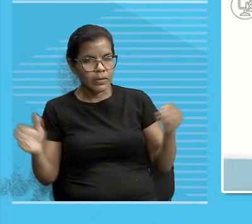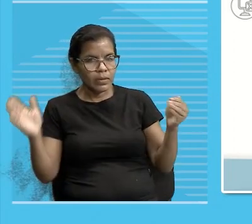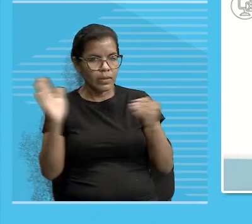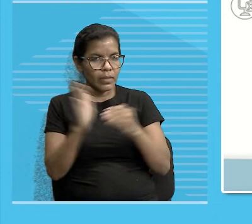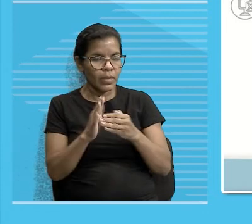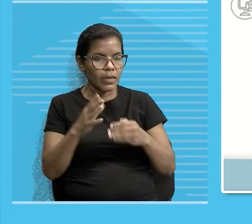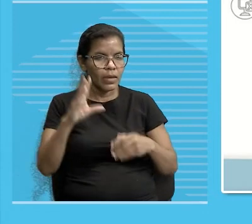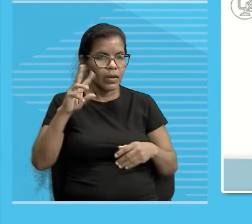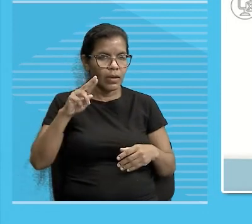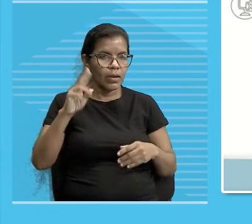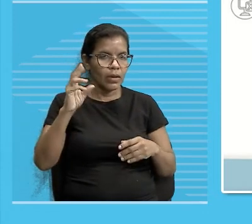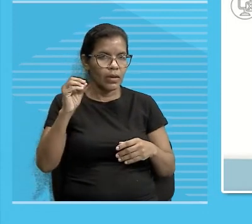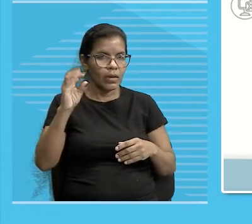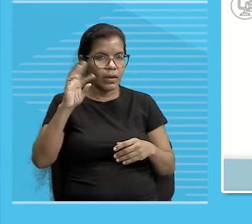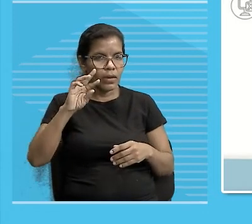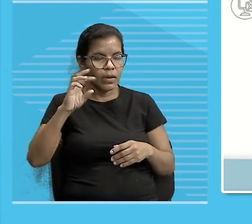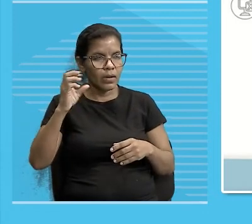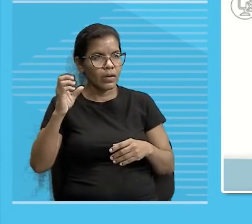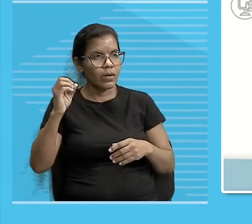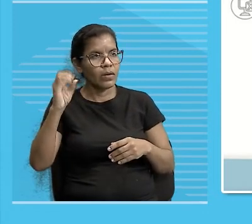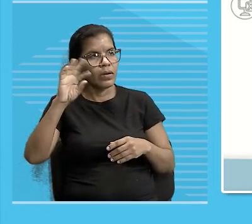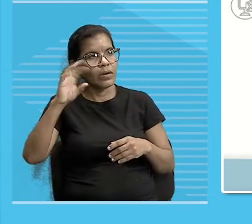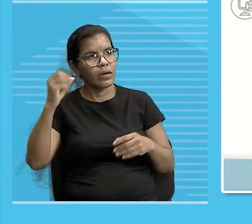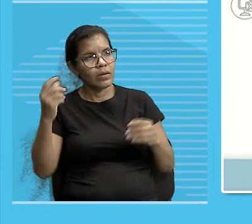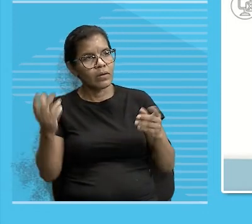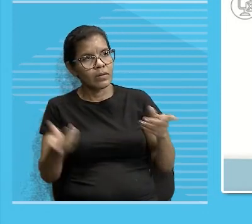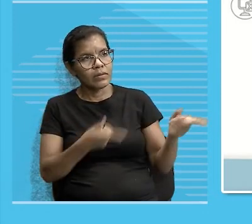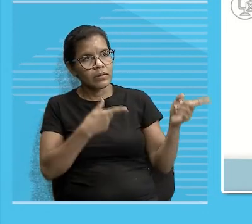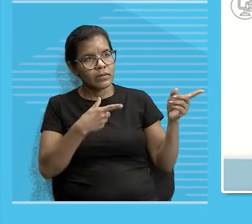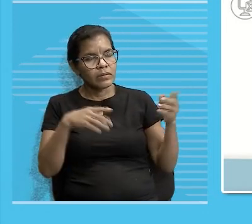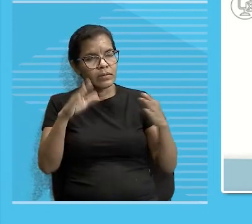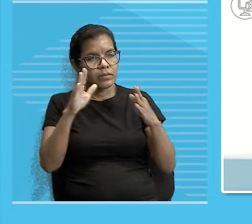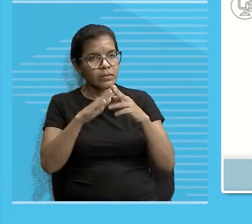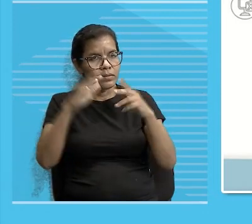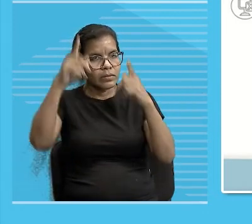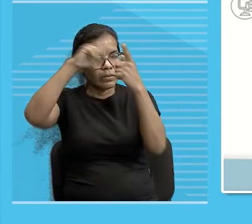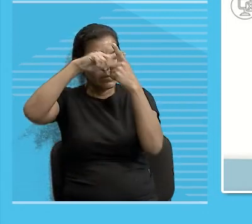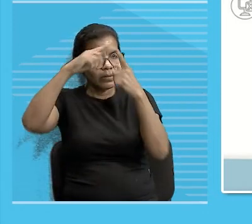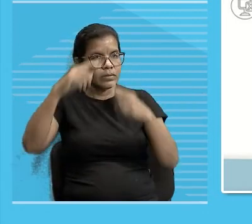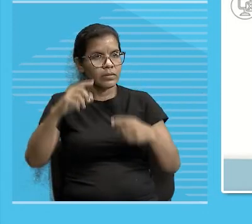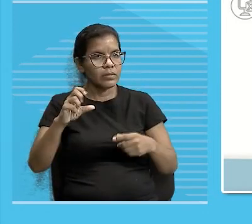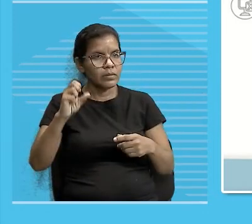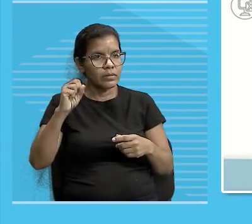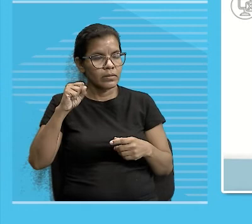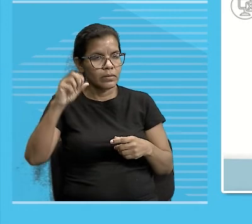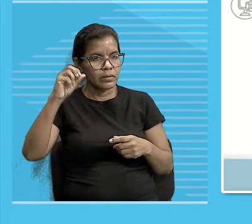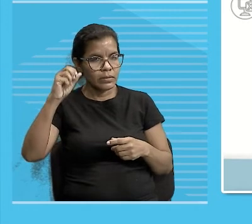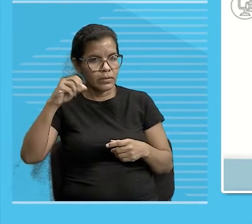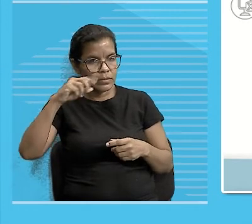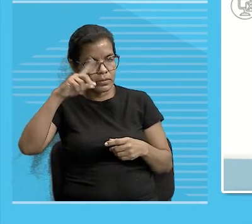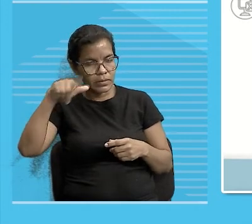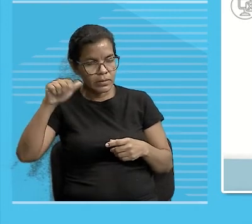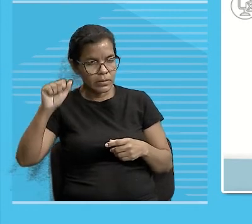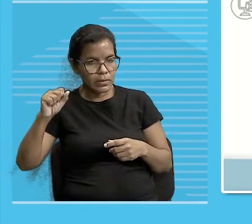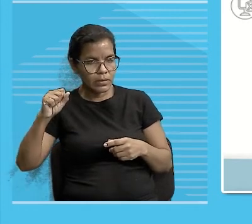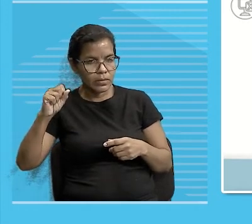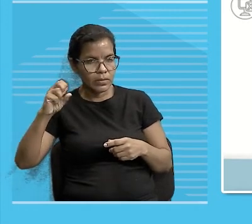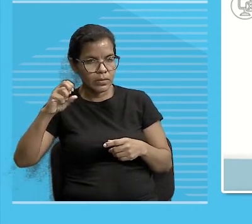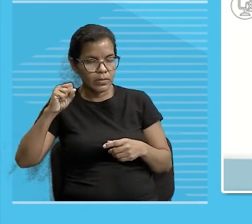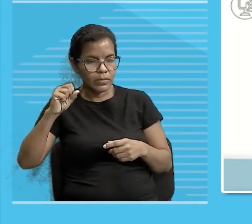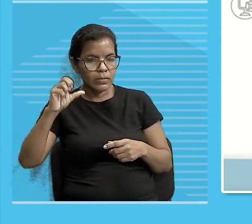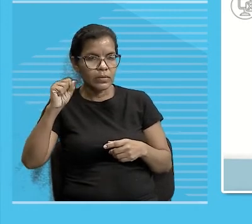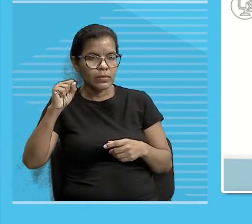a parte externa da igreja São Francisco de Assis em Ouro Preto. obra de aleijadinho, né? Esse